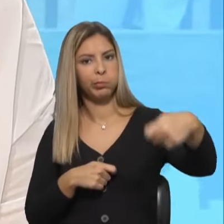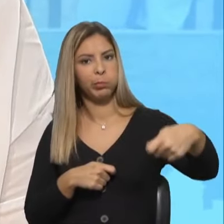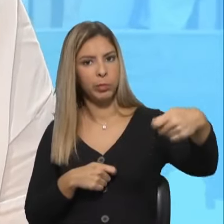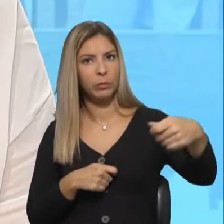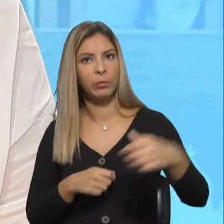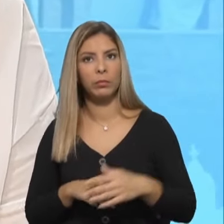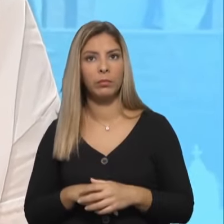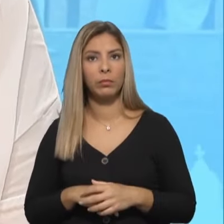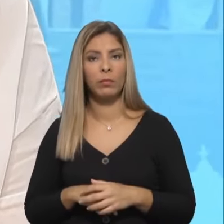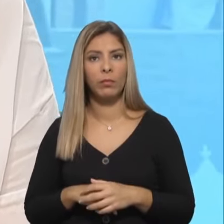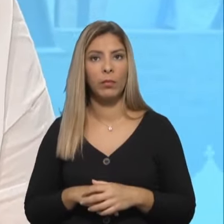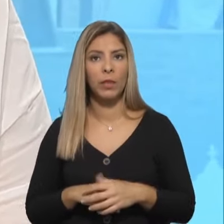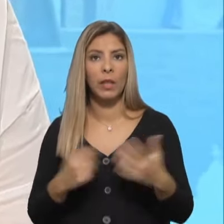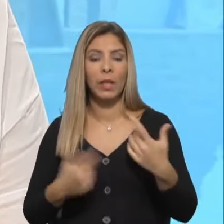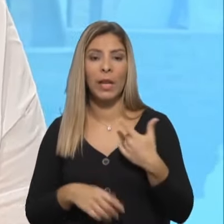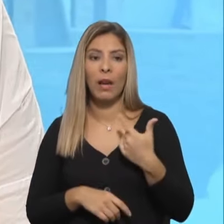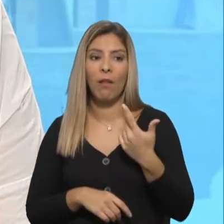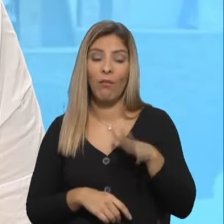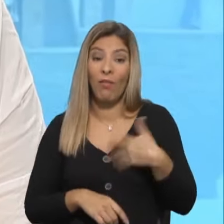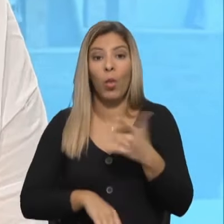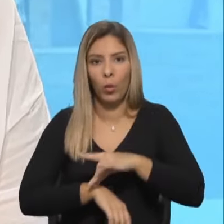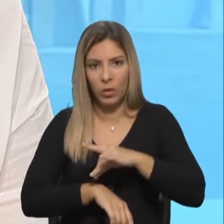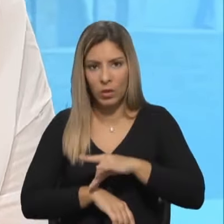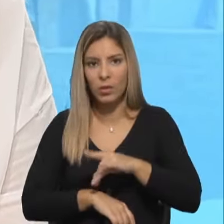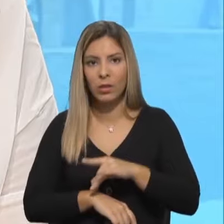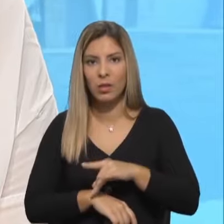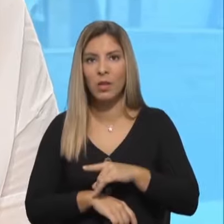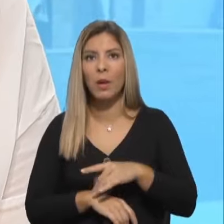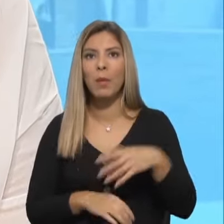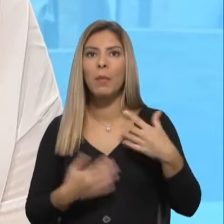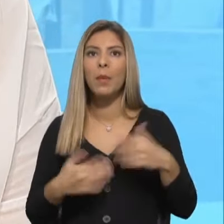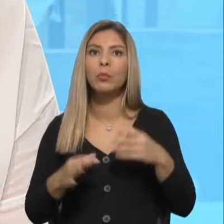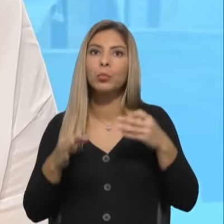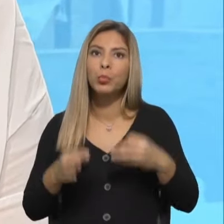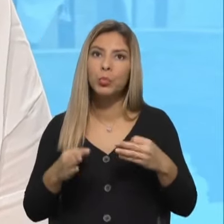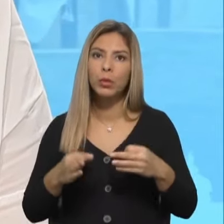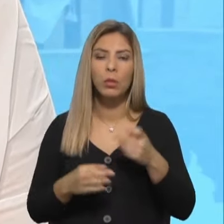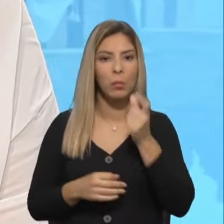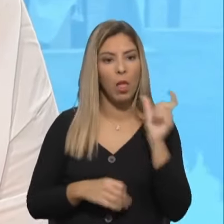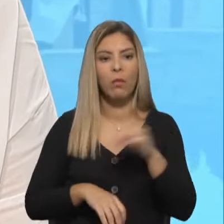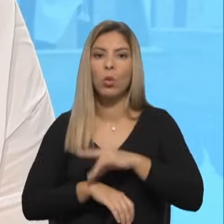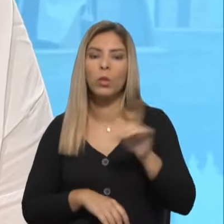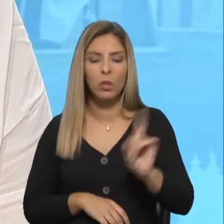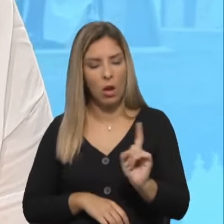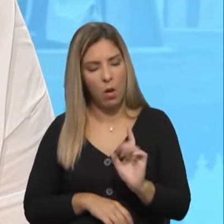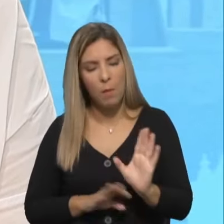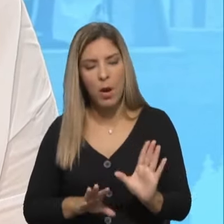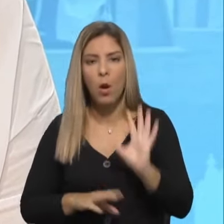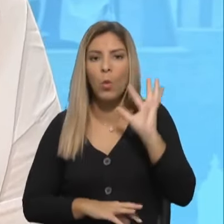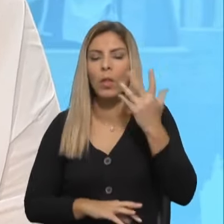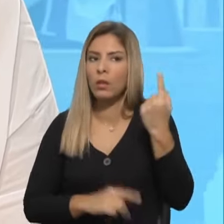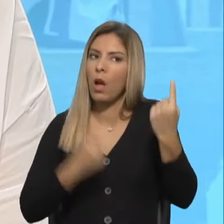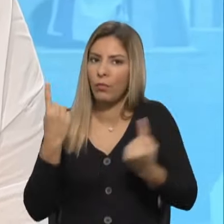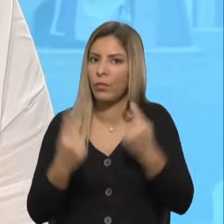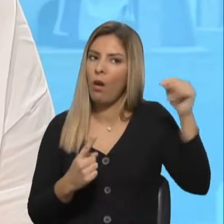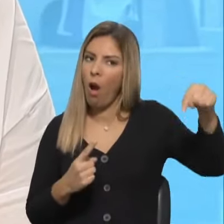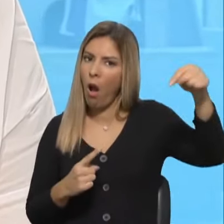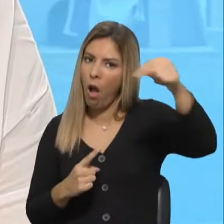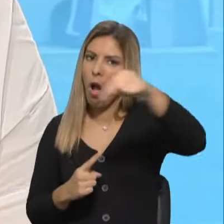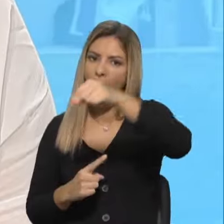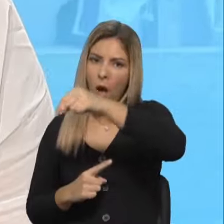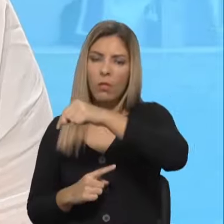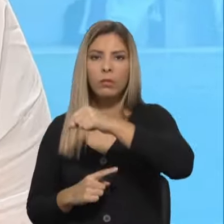gíria eh patológicos embora nós não não não utilizemos esse termo Mas enfim não é para para o público